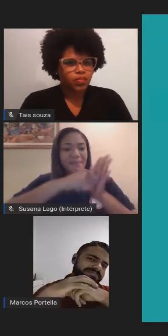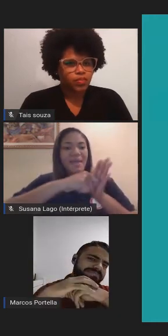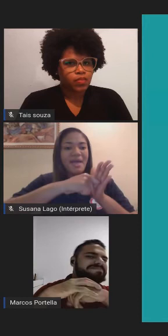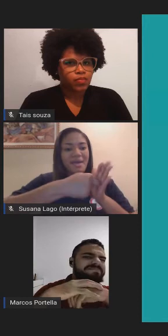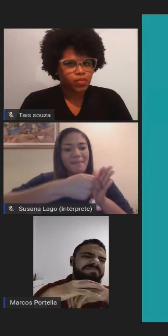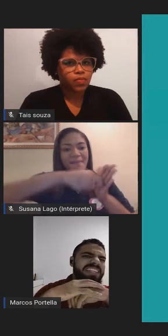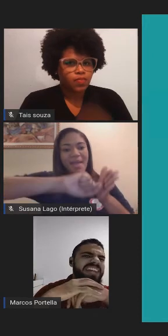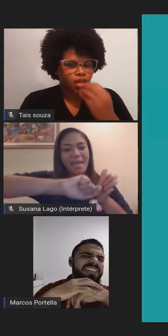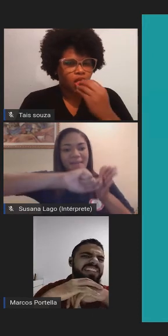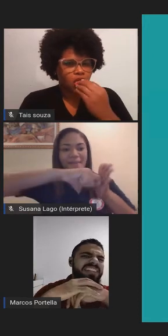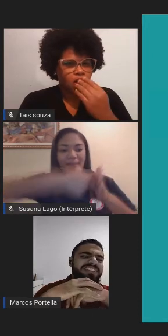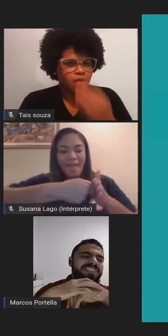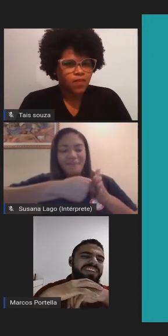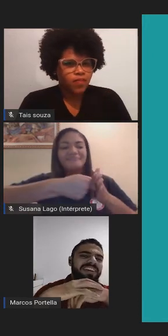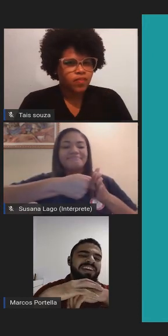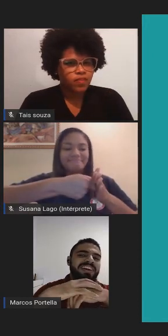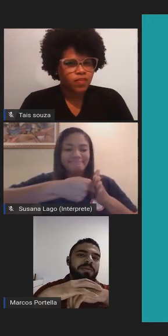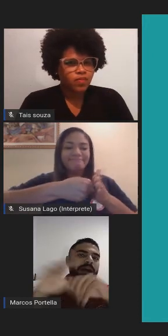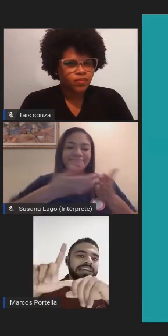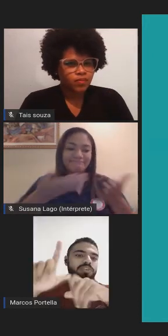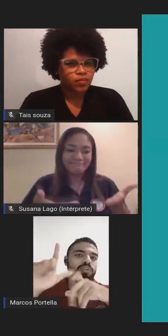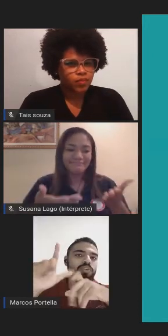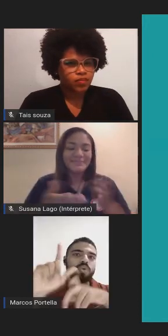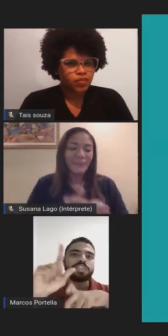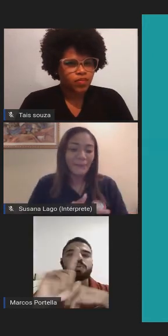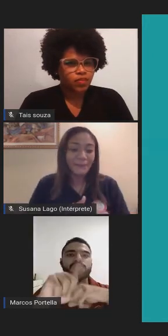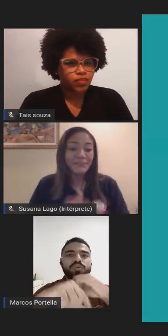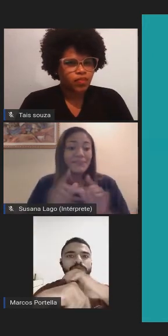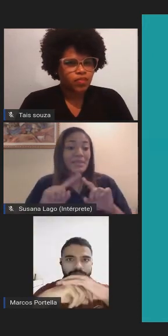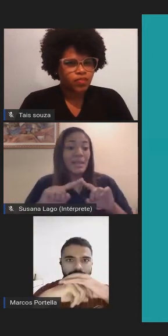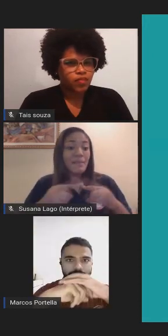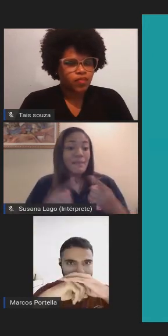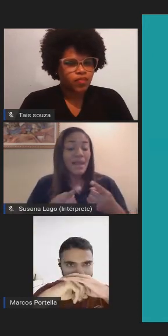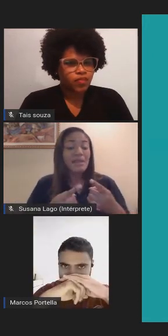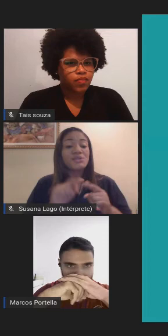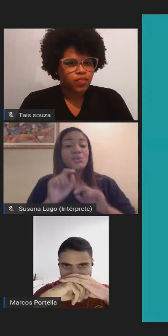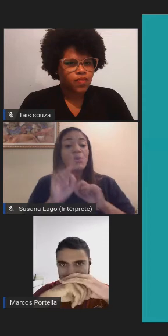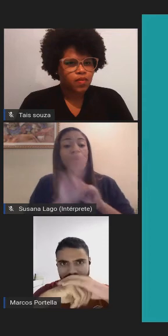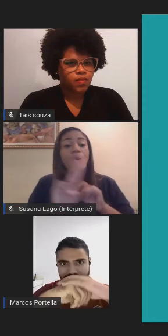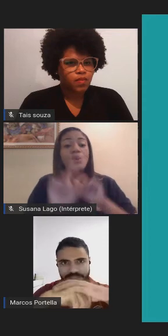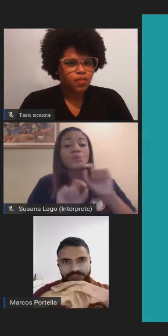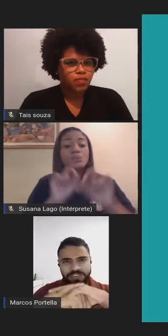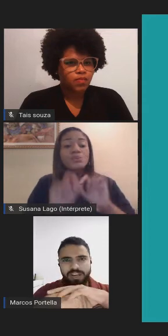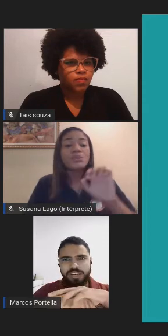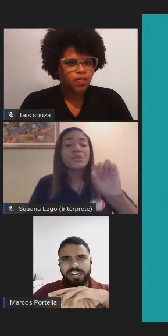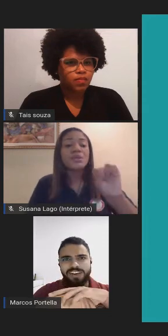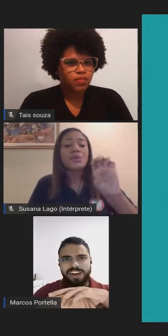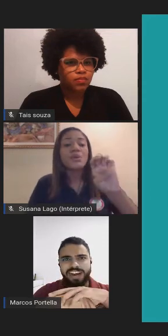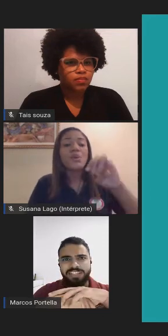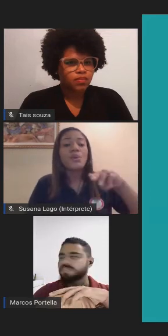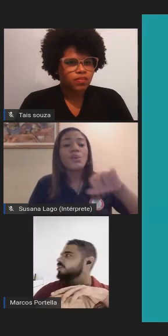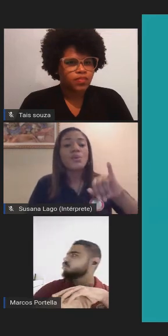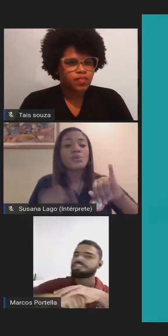chave. Bem chato. Mas, com o semicondutor, eu posso falar com o seguinte.